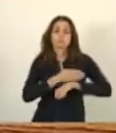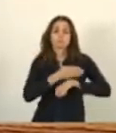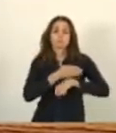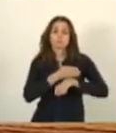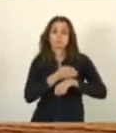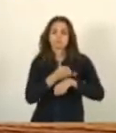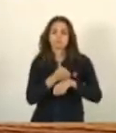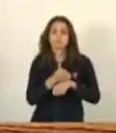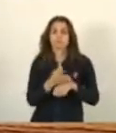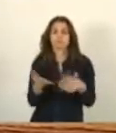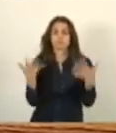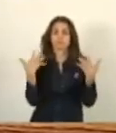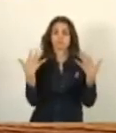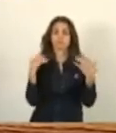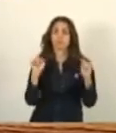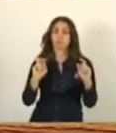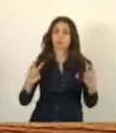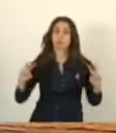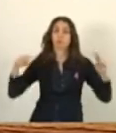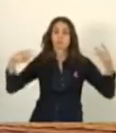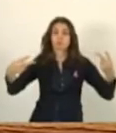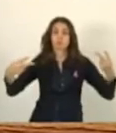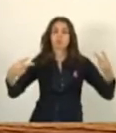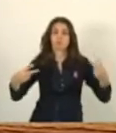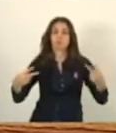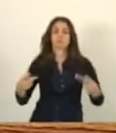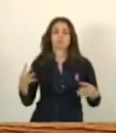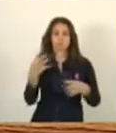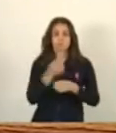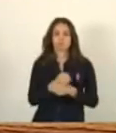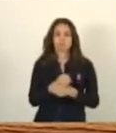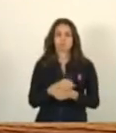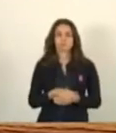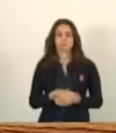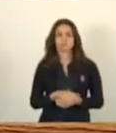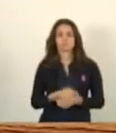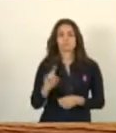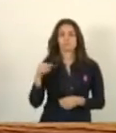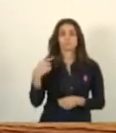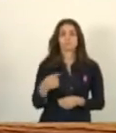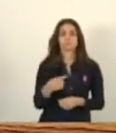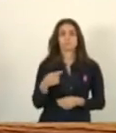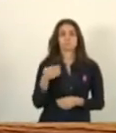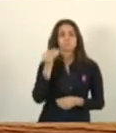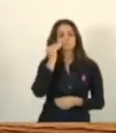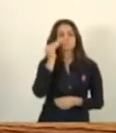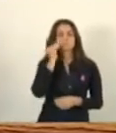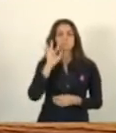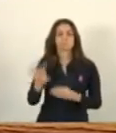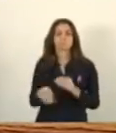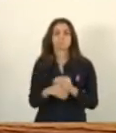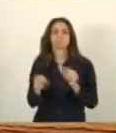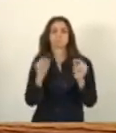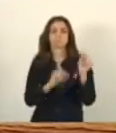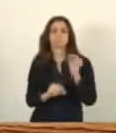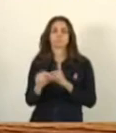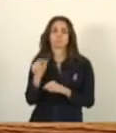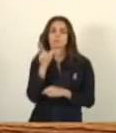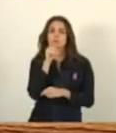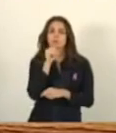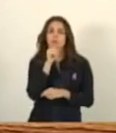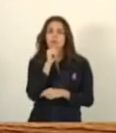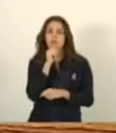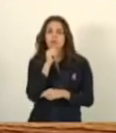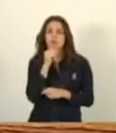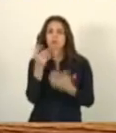com o calor intenso, pode dobrar essa quantidade, sim. Indo mais adiante, podemos acrescentar nessa conta a coleta de água